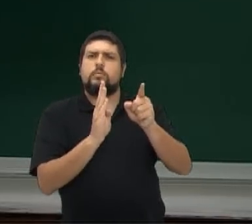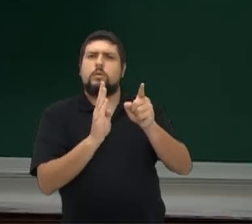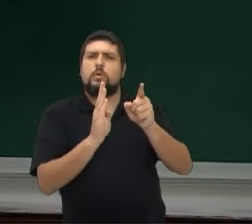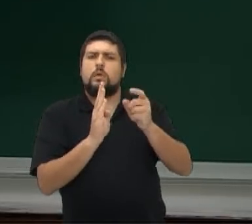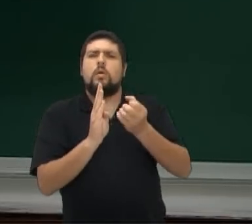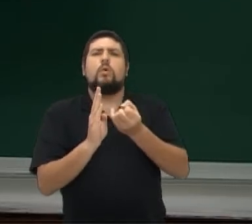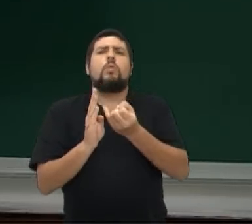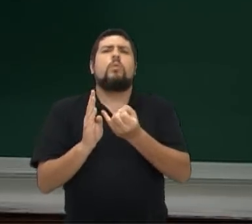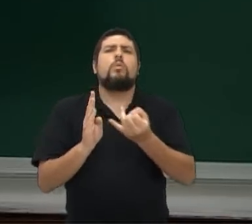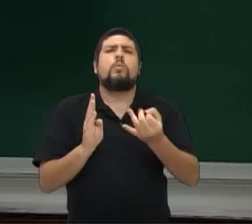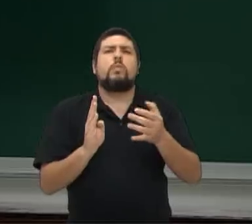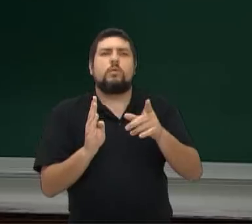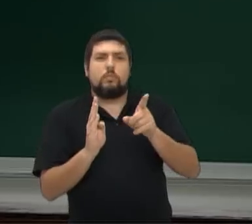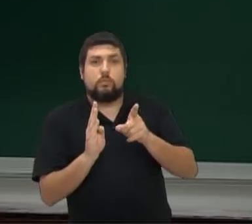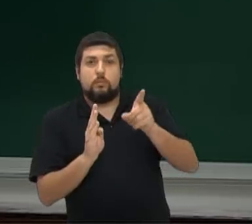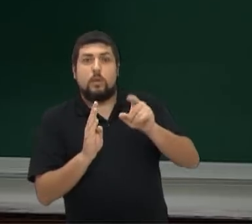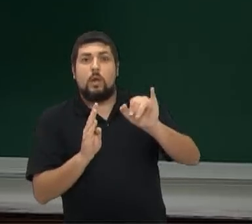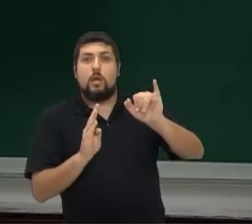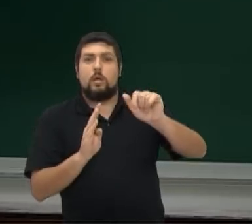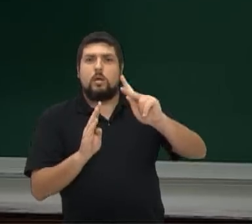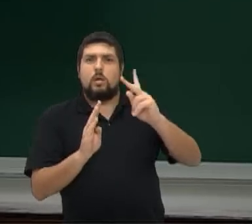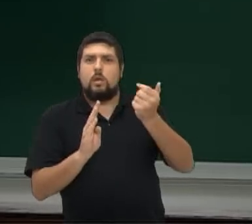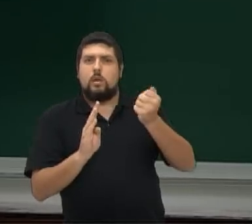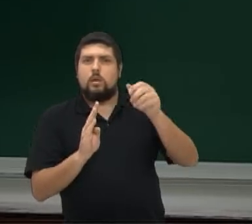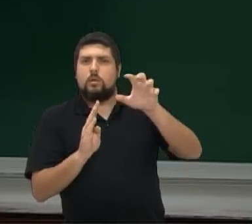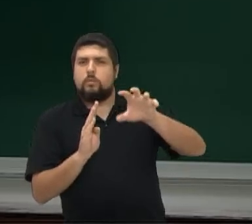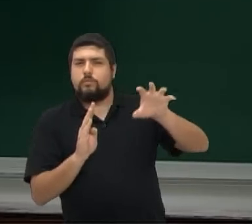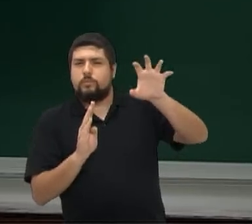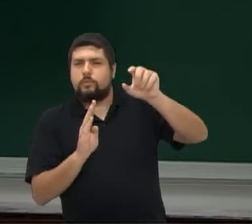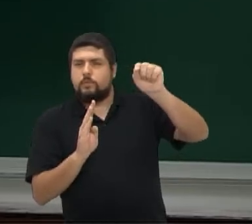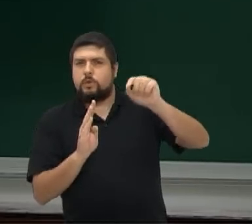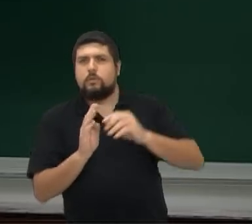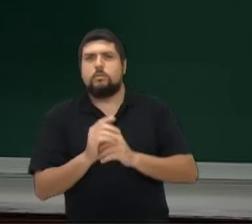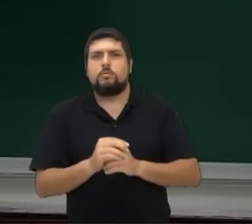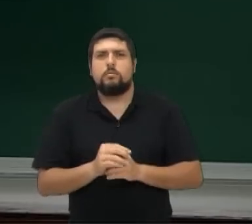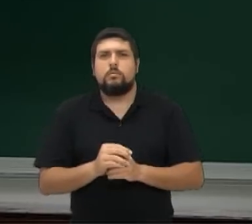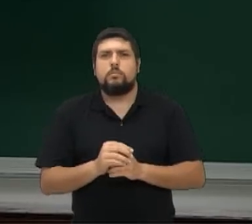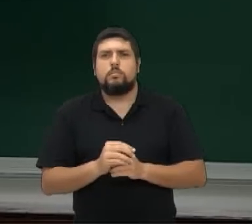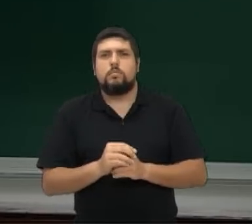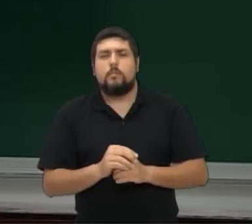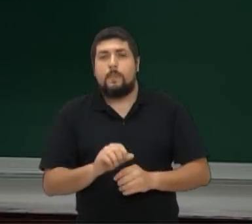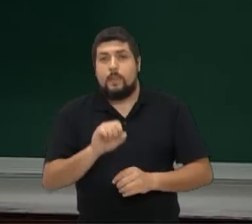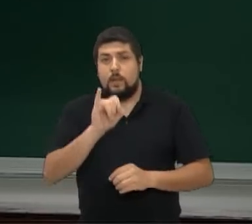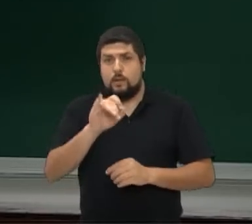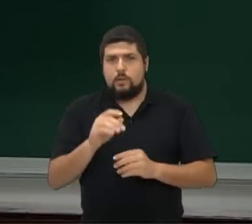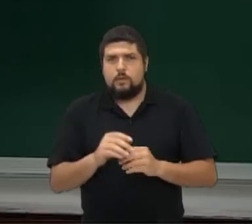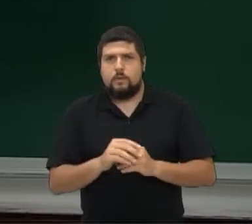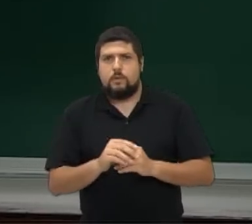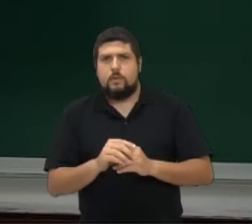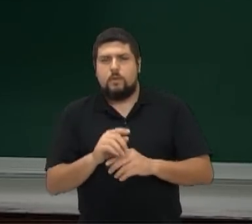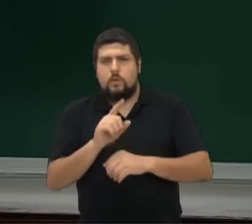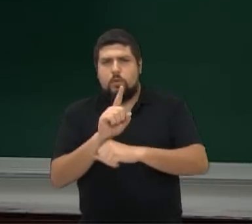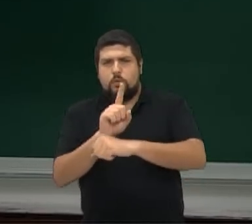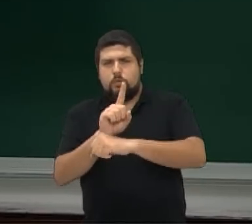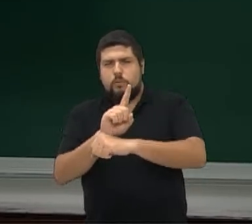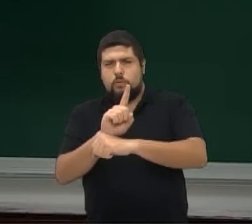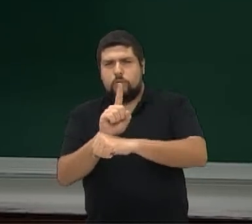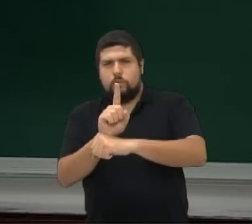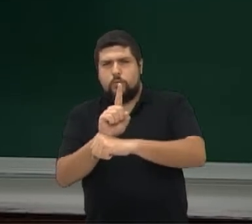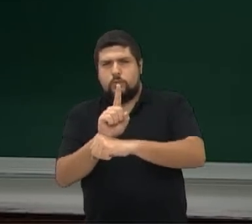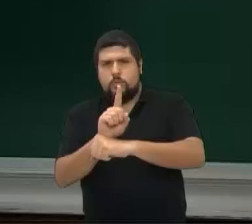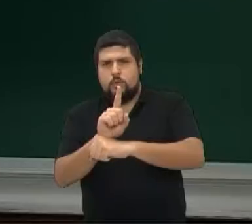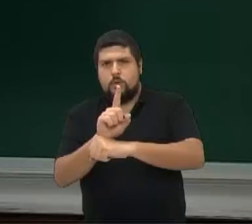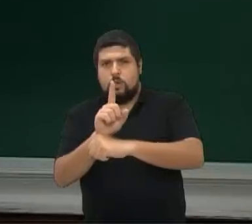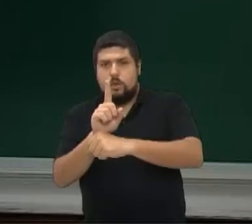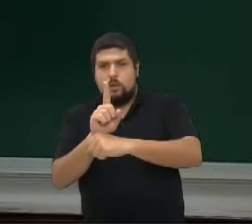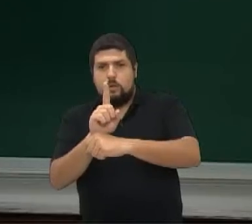a ilha, tá? Então olha lá, se a gente pegar esse ponteirinho, né, lembra do relógio? E